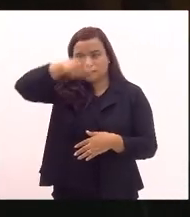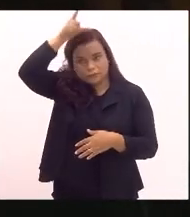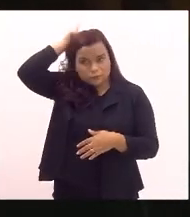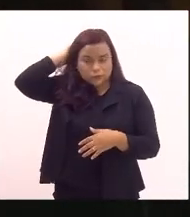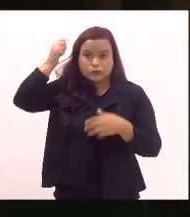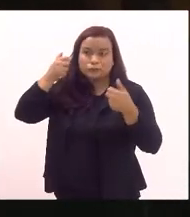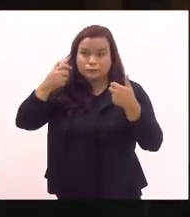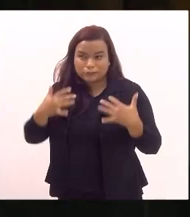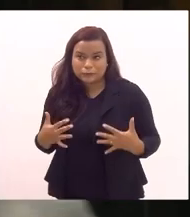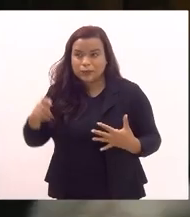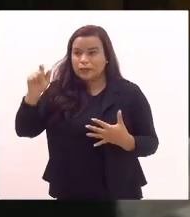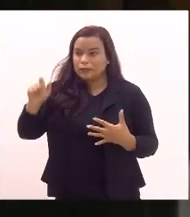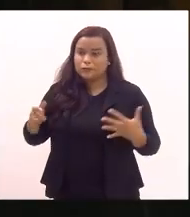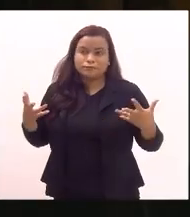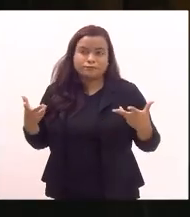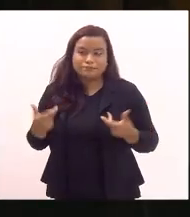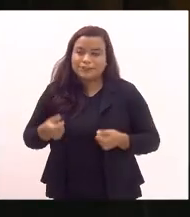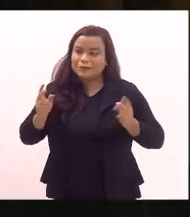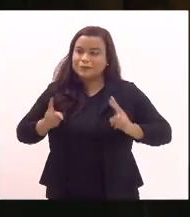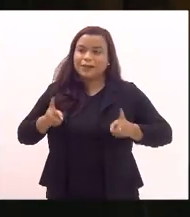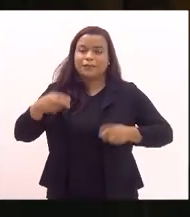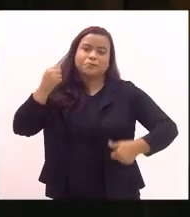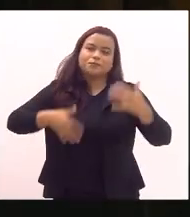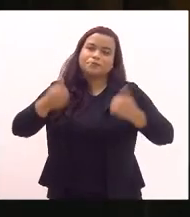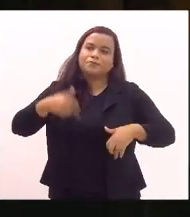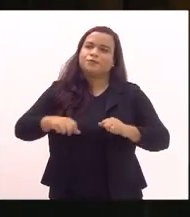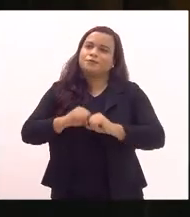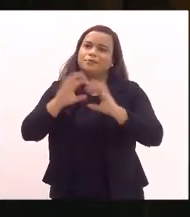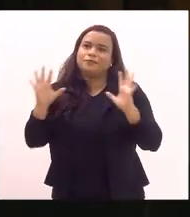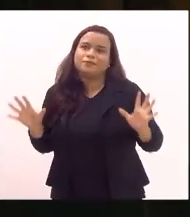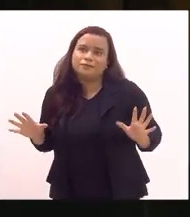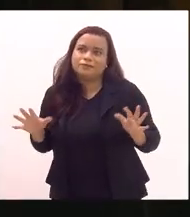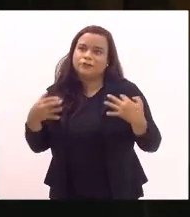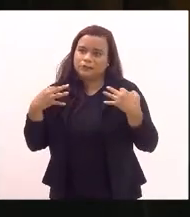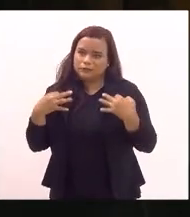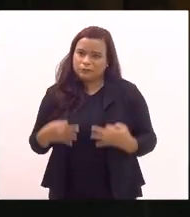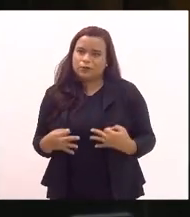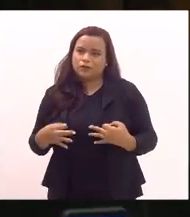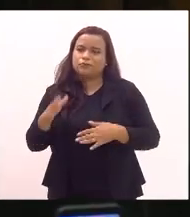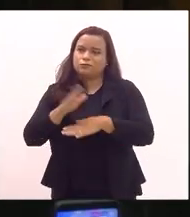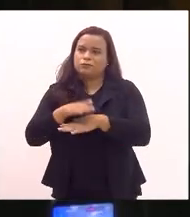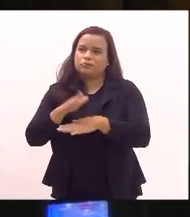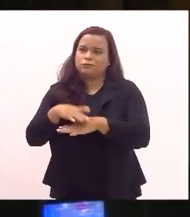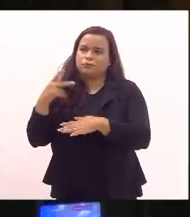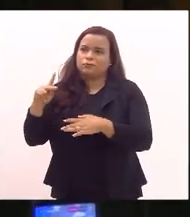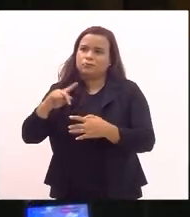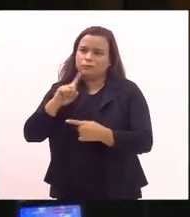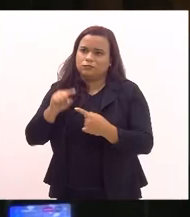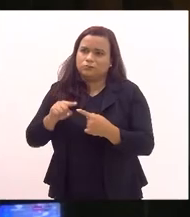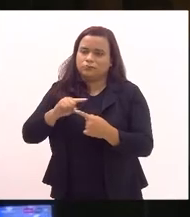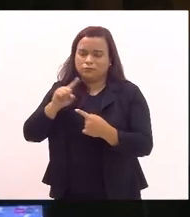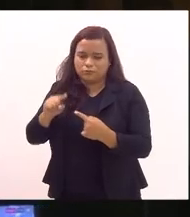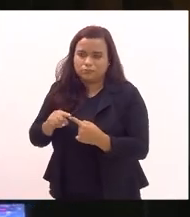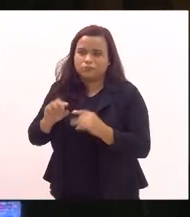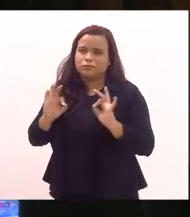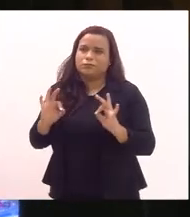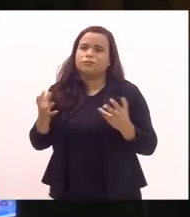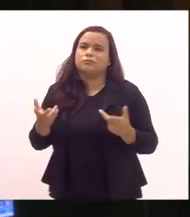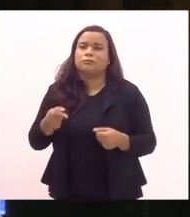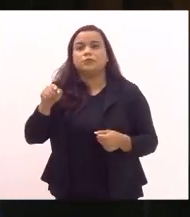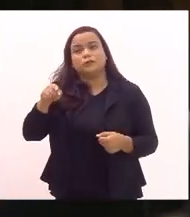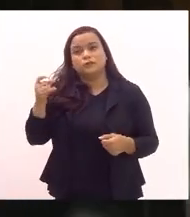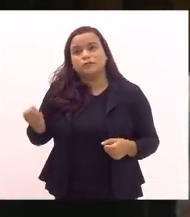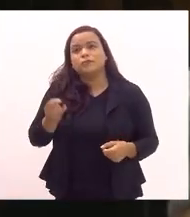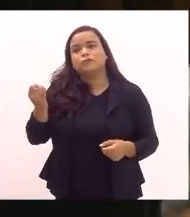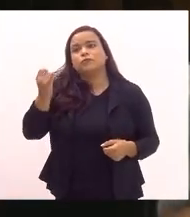sempre tão brilhante e certo das suas convicções do que o senhor fala isso é